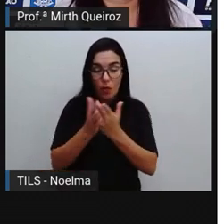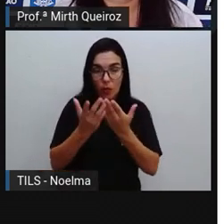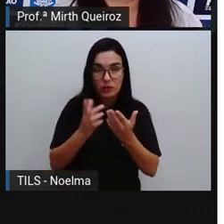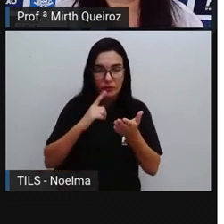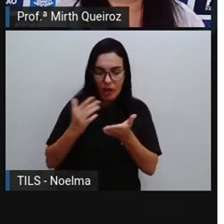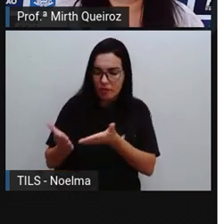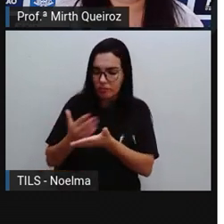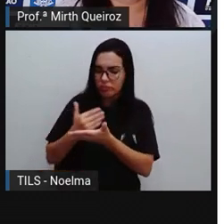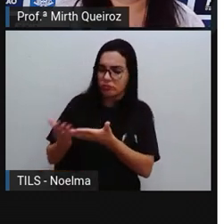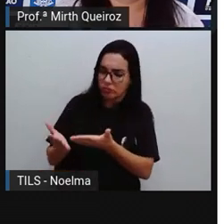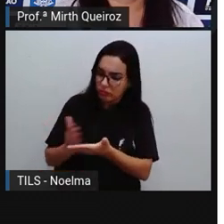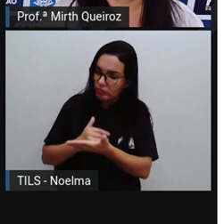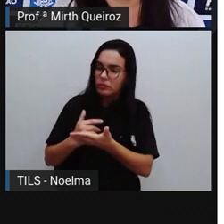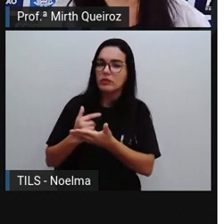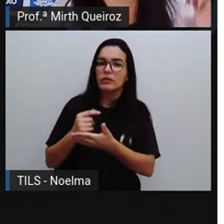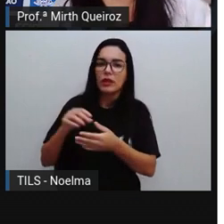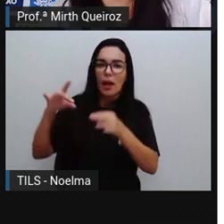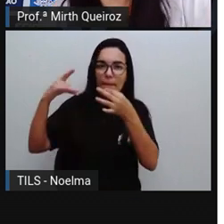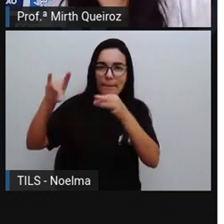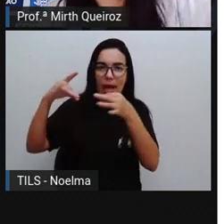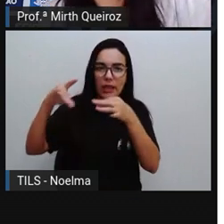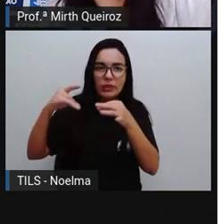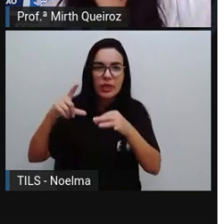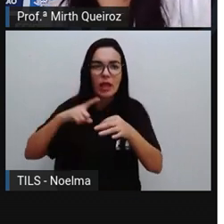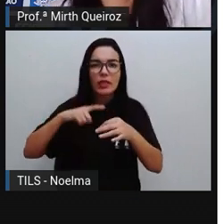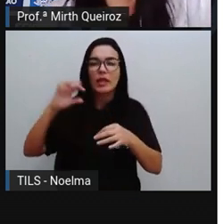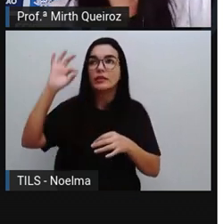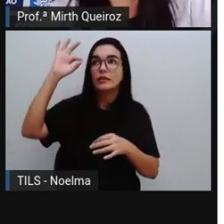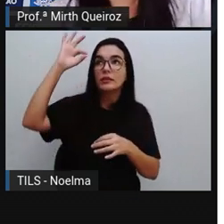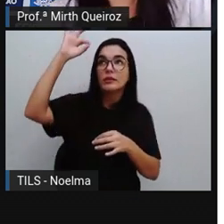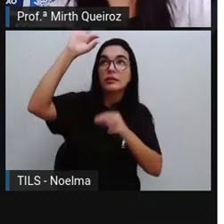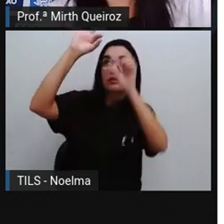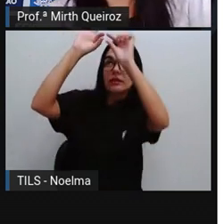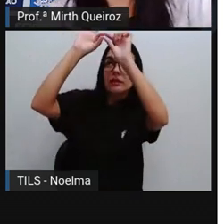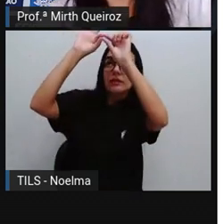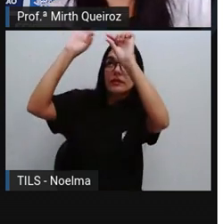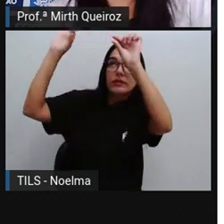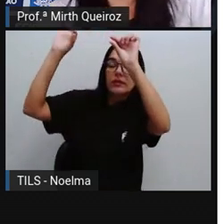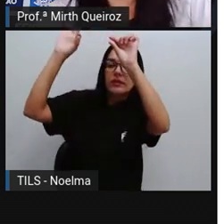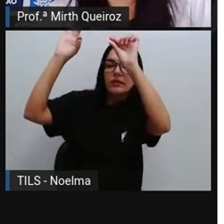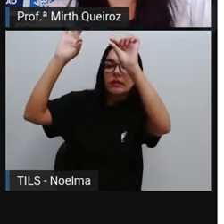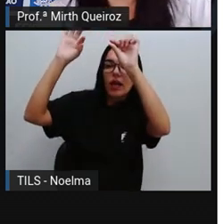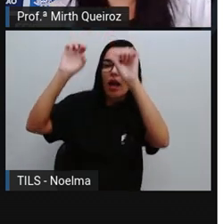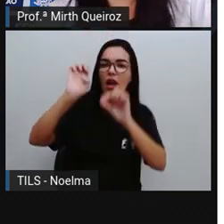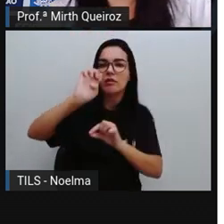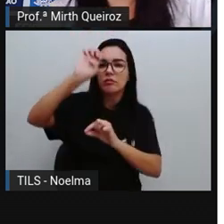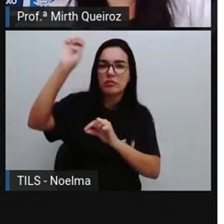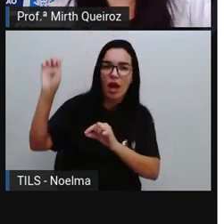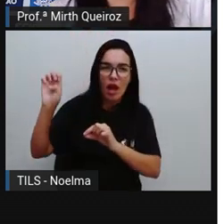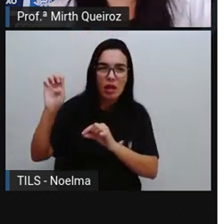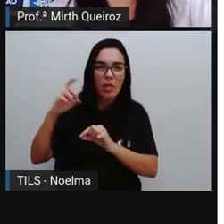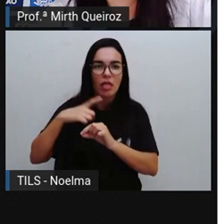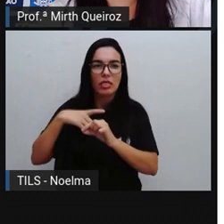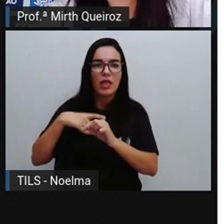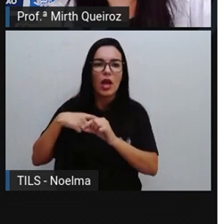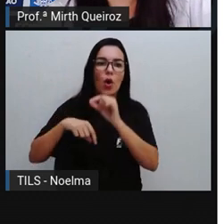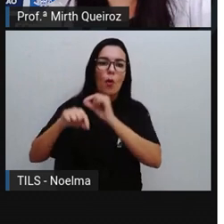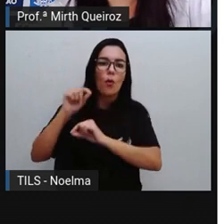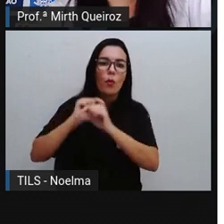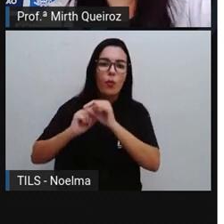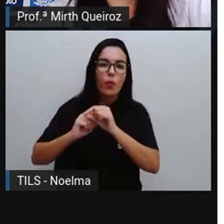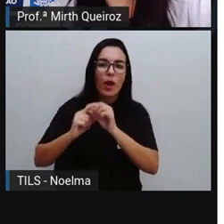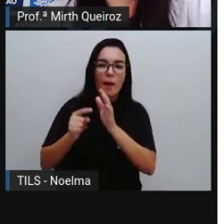lá, né? Cada página vai haver ali em cima, no canto esquerdo, né? Nós vamos ter aqui